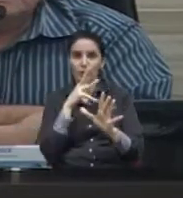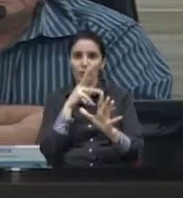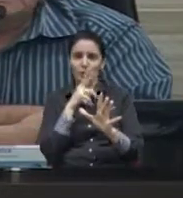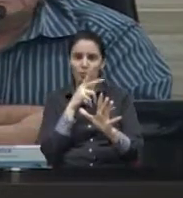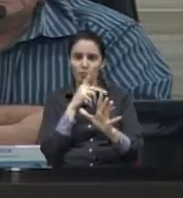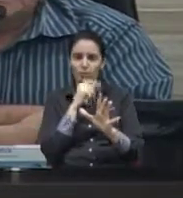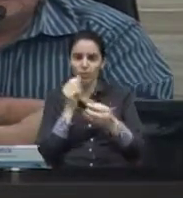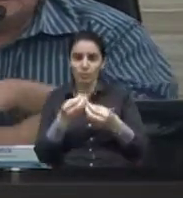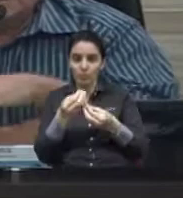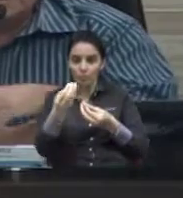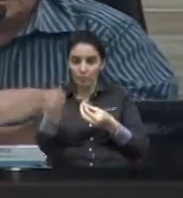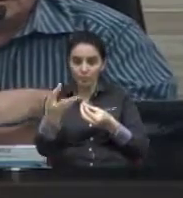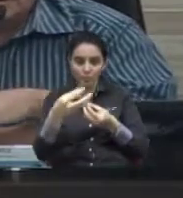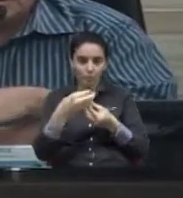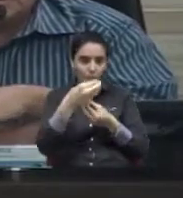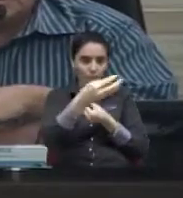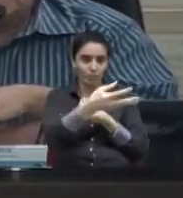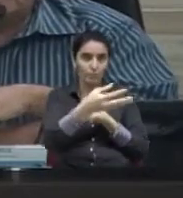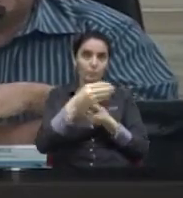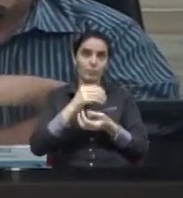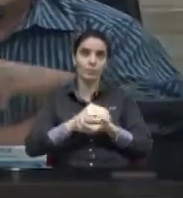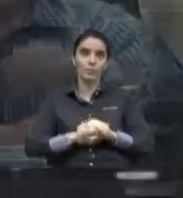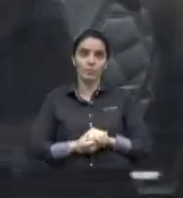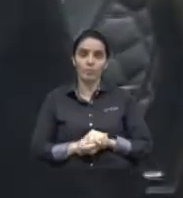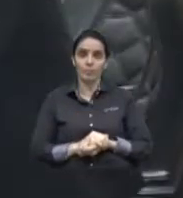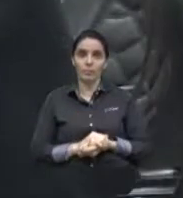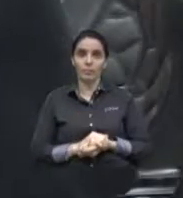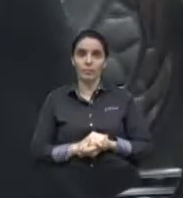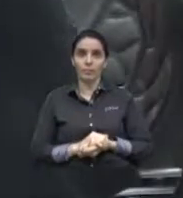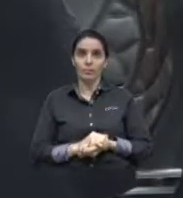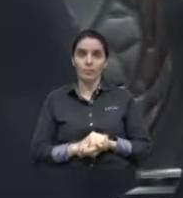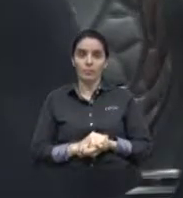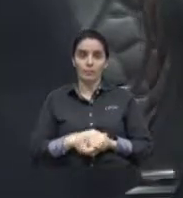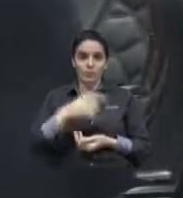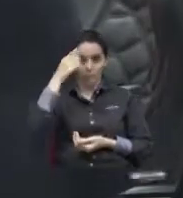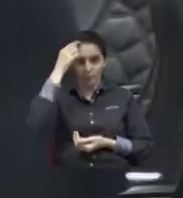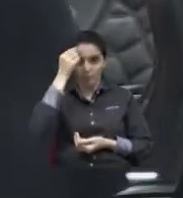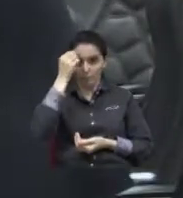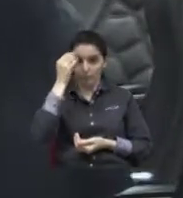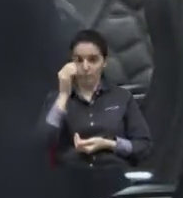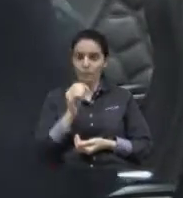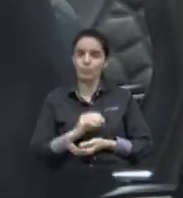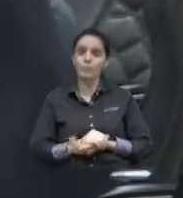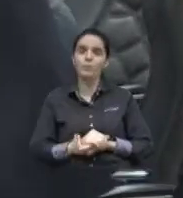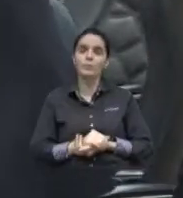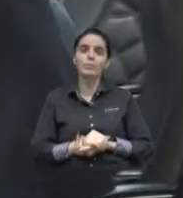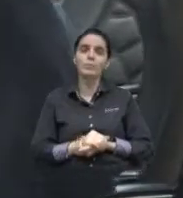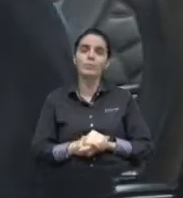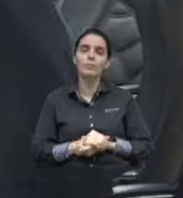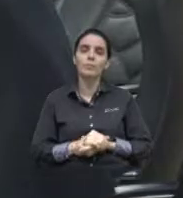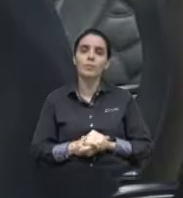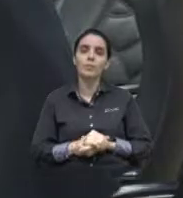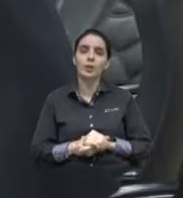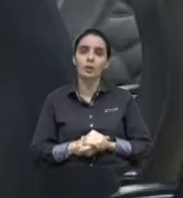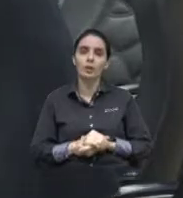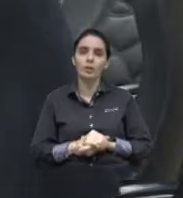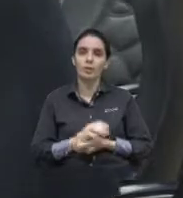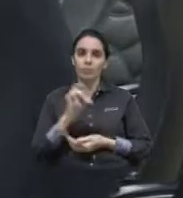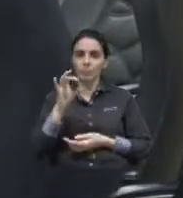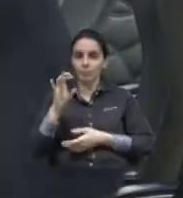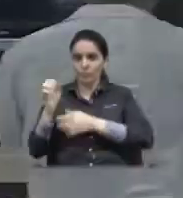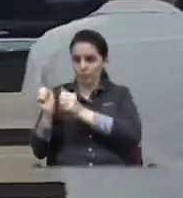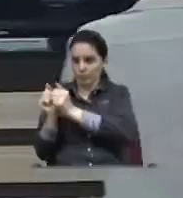dispensação. Muito obrigada. Dá uma parte, vereadora. Pois não, senhor. Somente para colaborar com a exposição de Vossa Excelência,